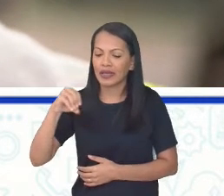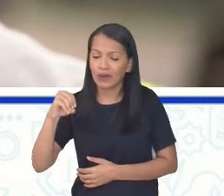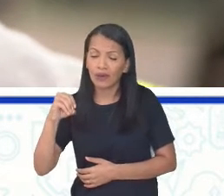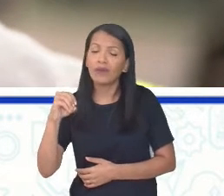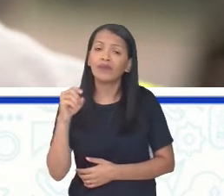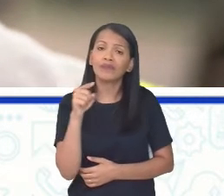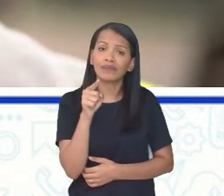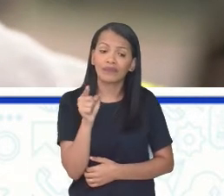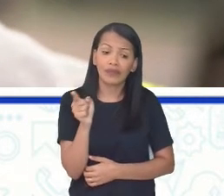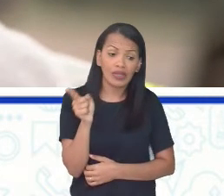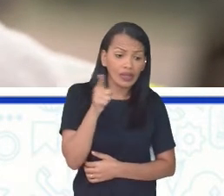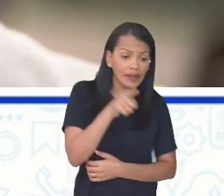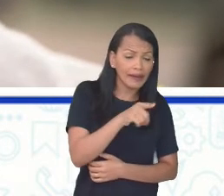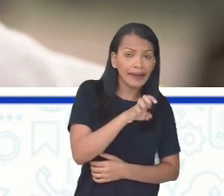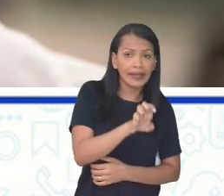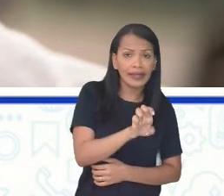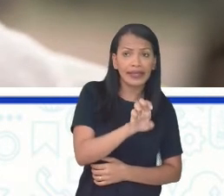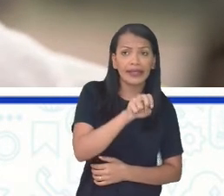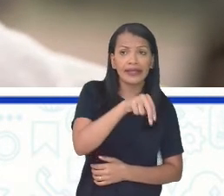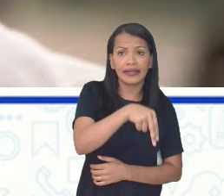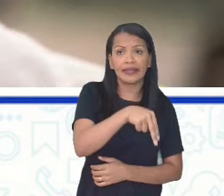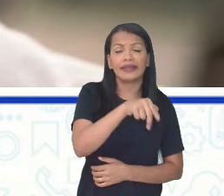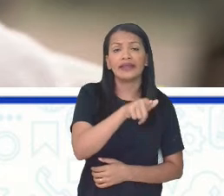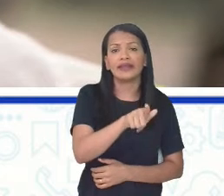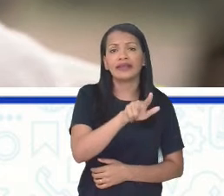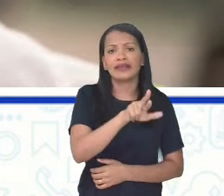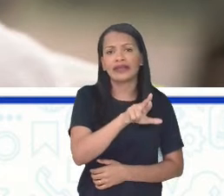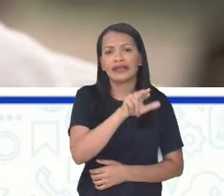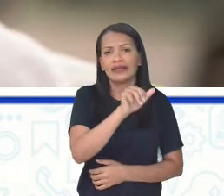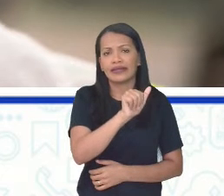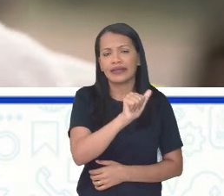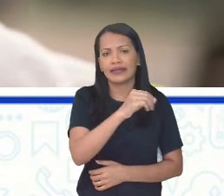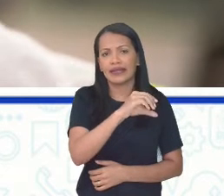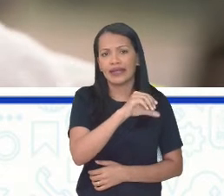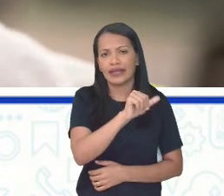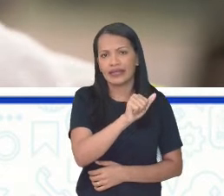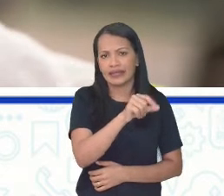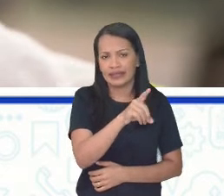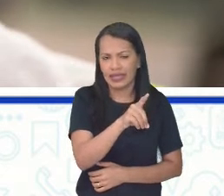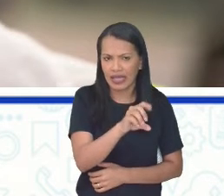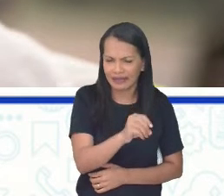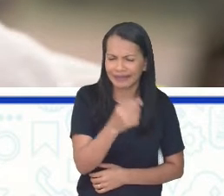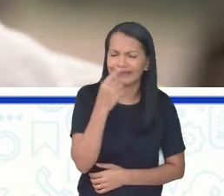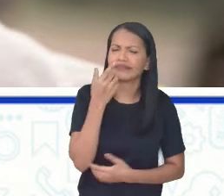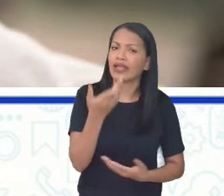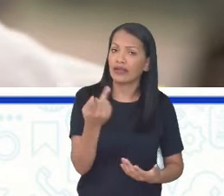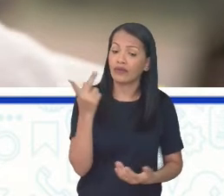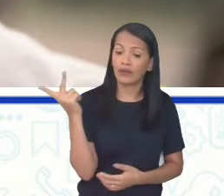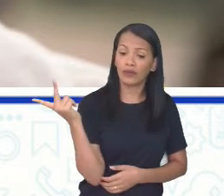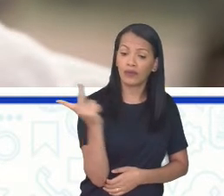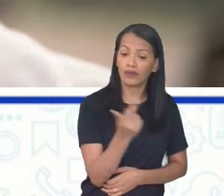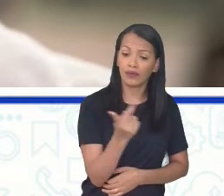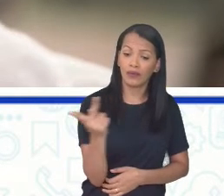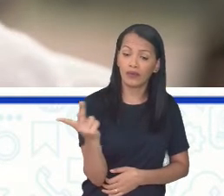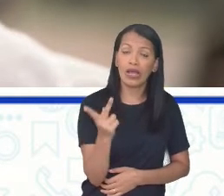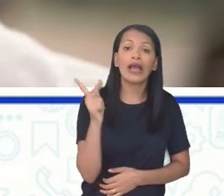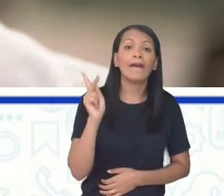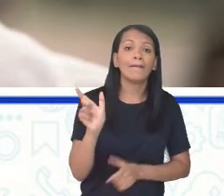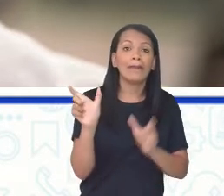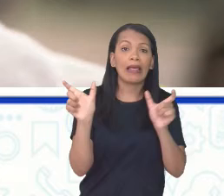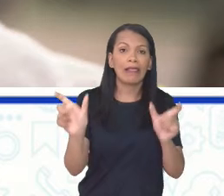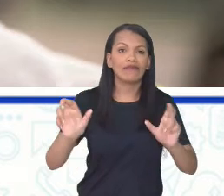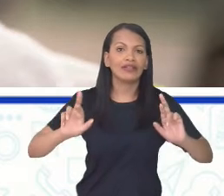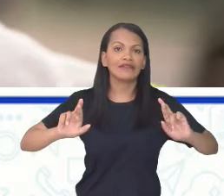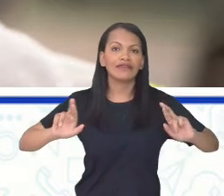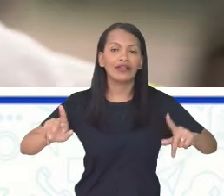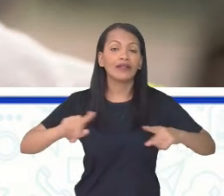distintas, mas têm o mesmo significado, né? Quando alguém diz assim, mas você é muito cômico, não é? É cômico, está